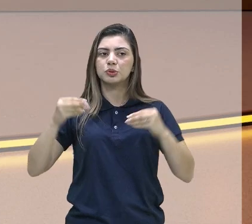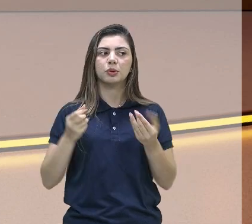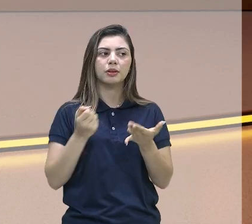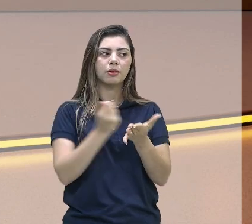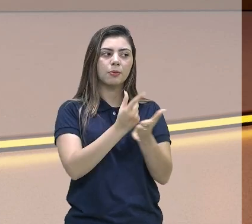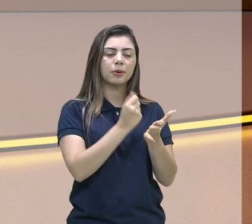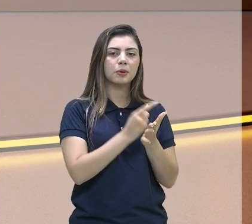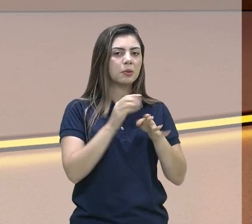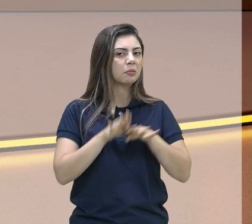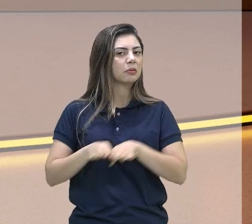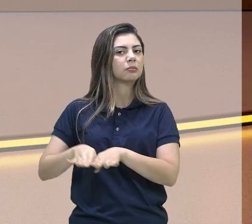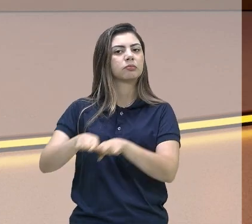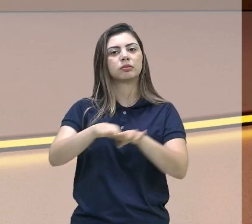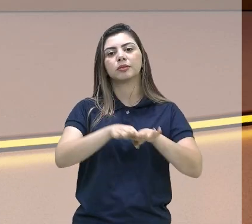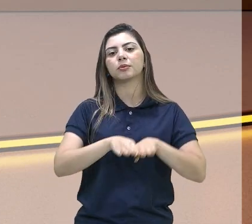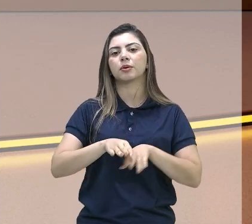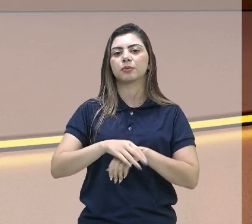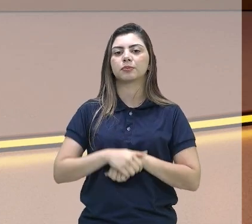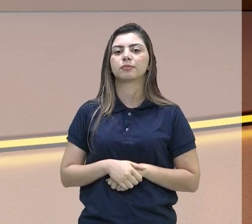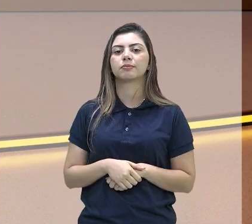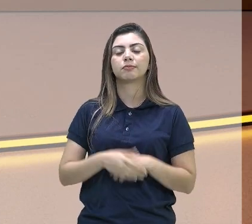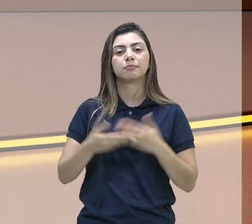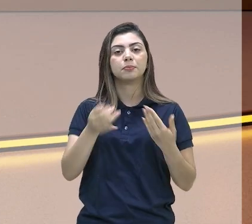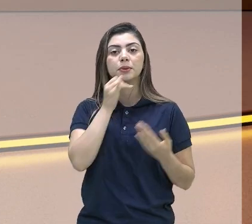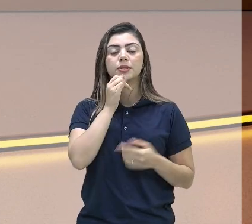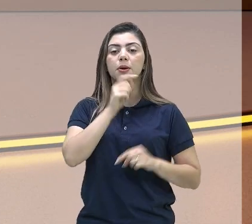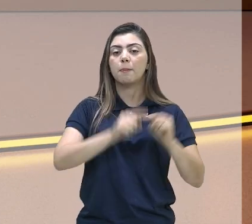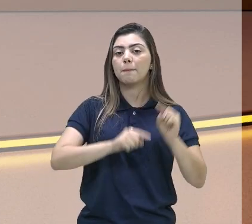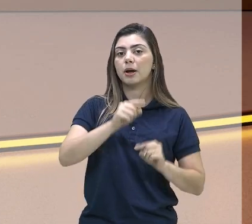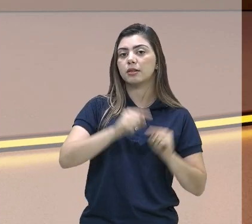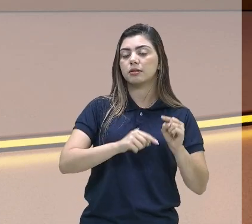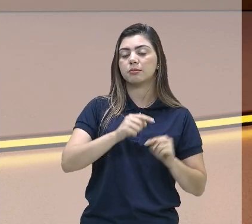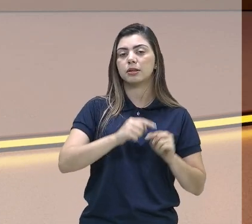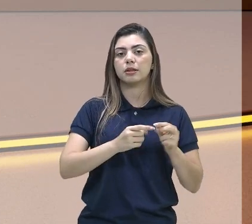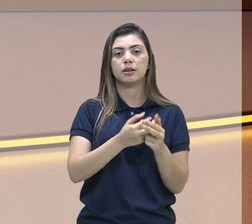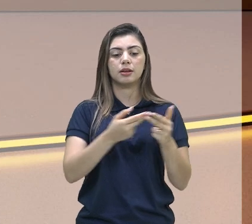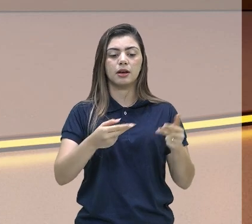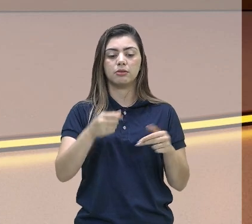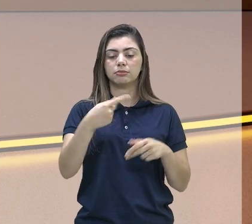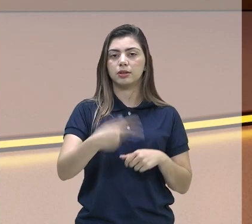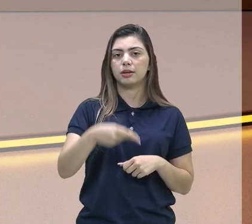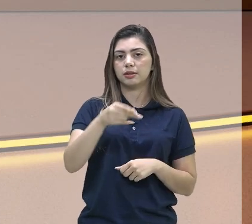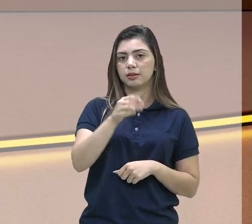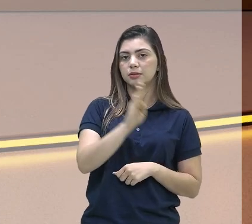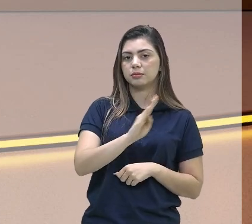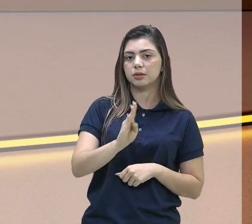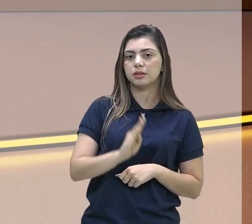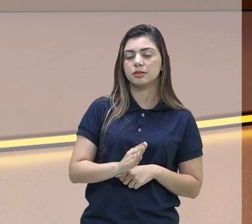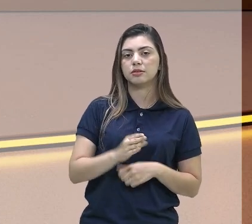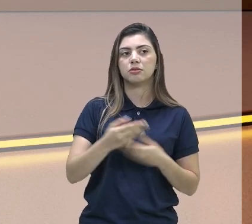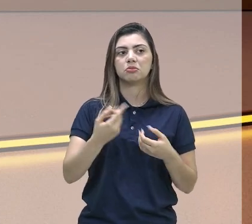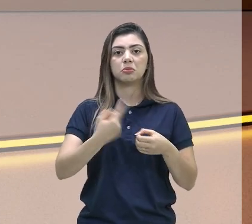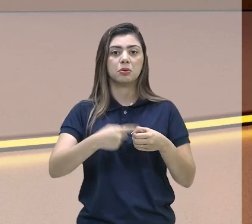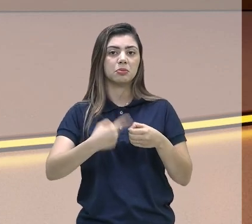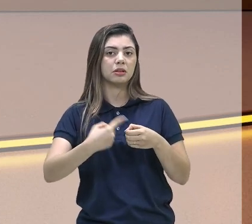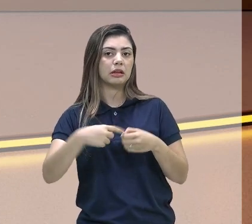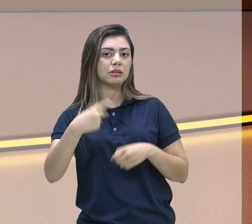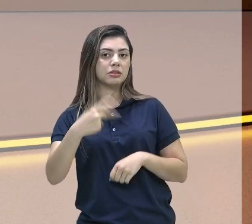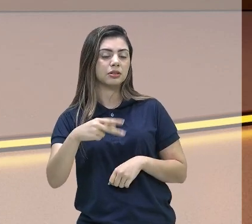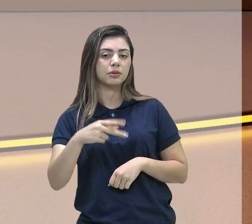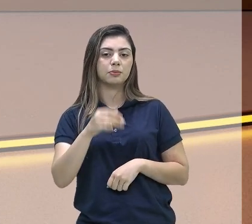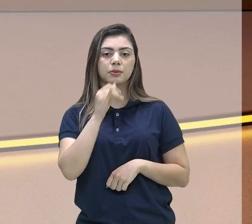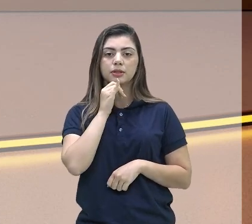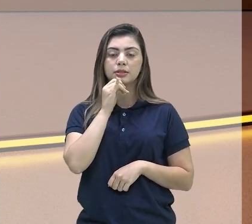por todo mundo. Um produto aqui da nossa terra, por exemplo, da sua comunidade. Se de repente